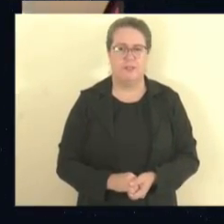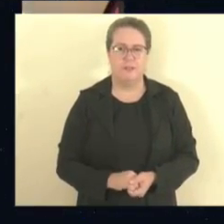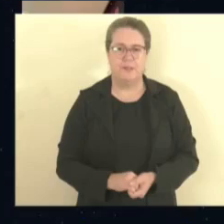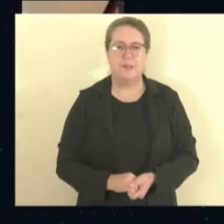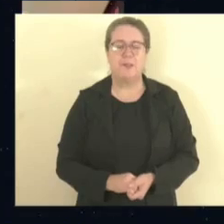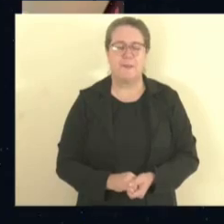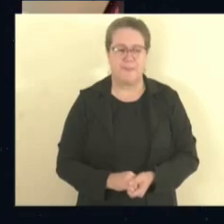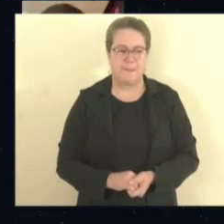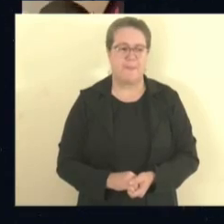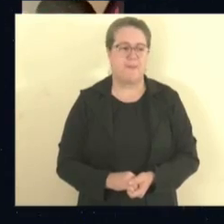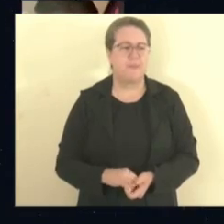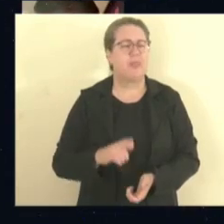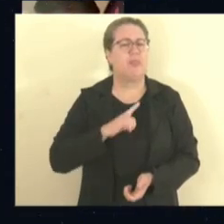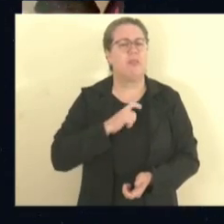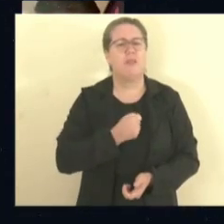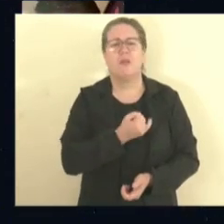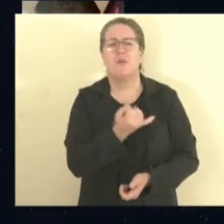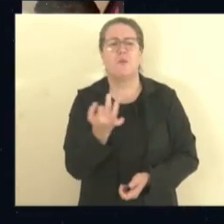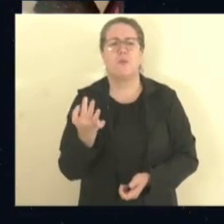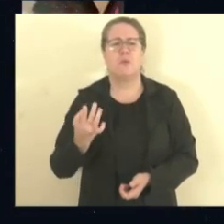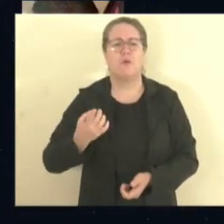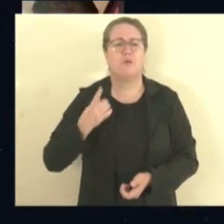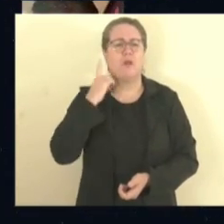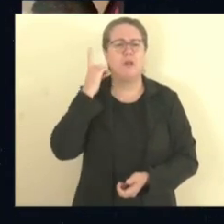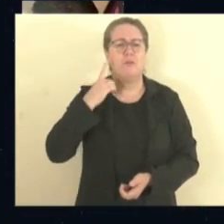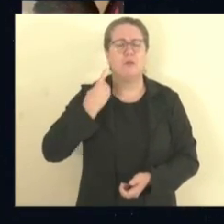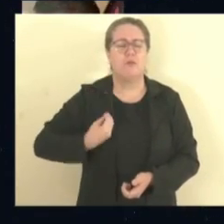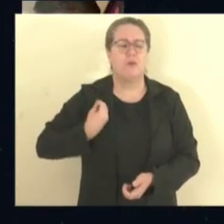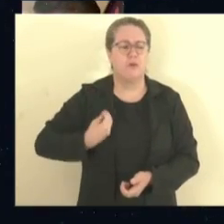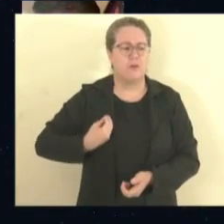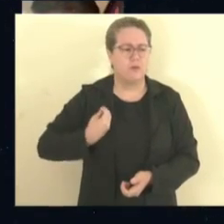Já temos quantos presentes aí no painel?